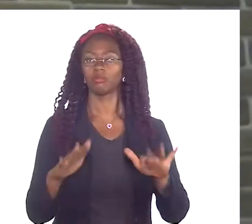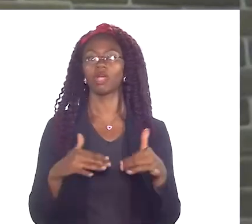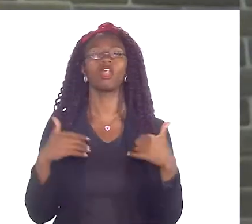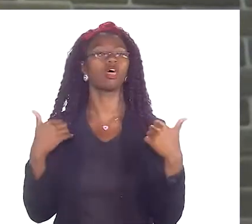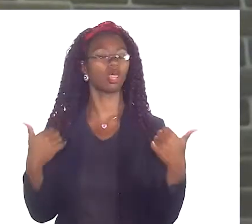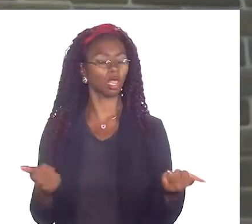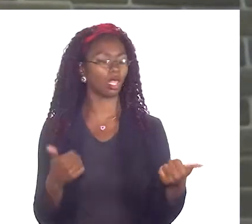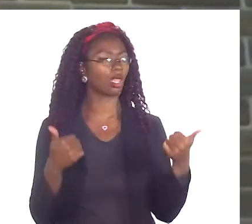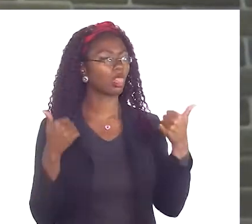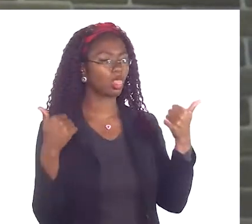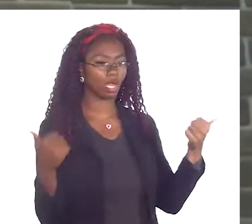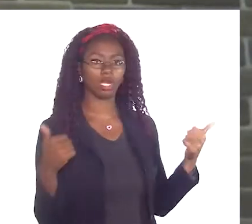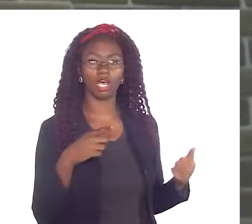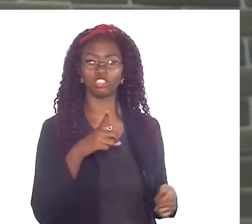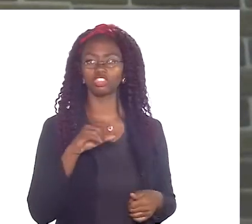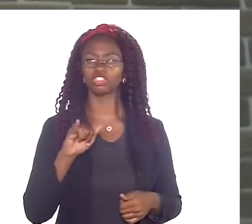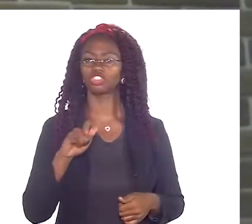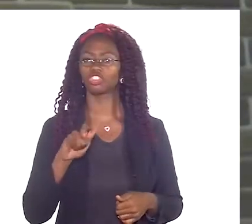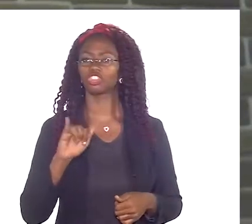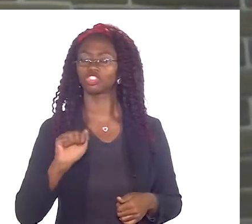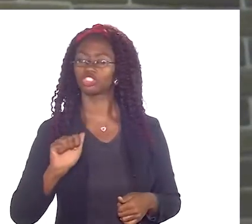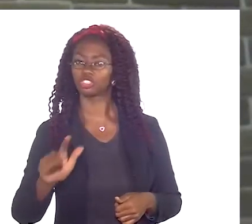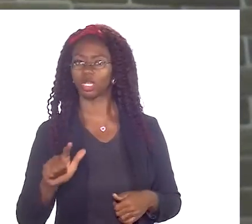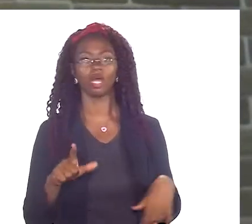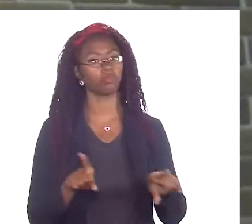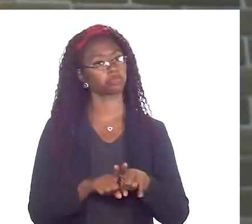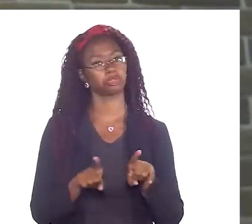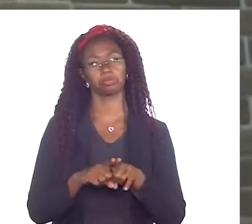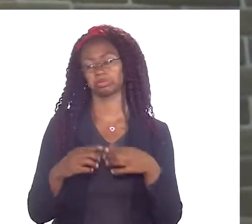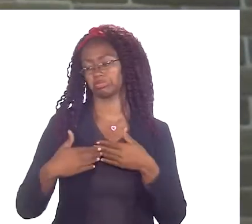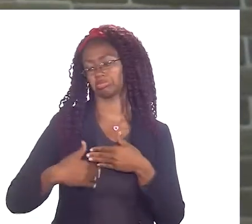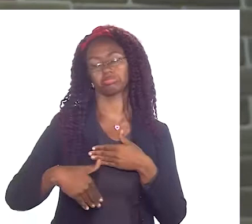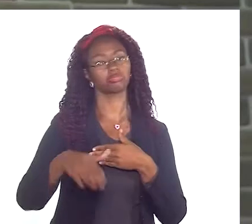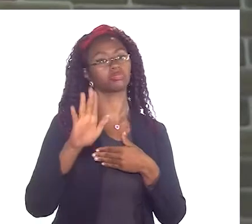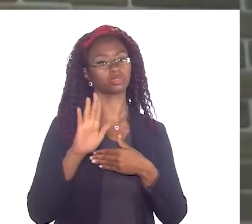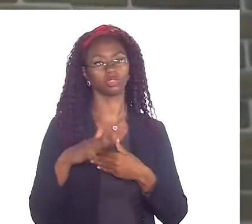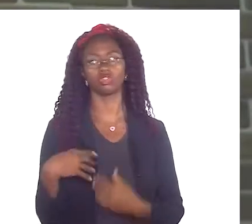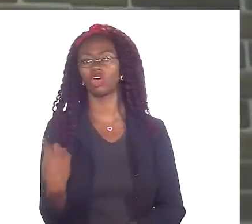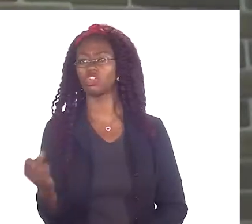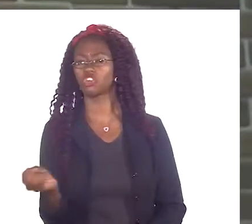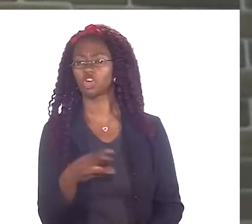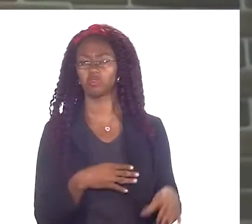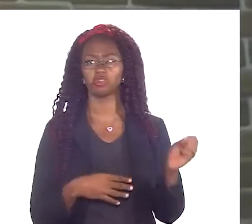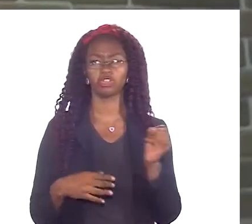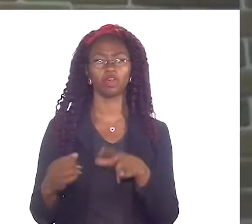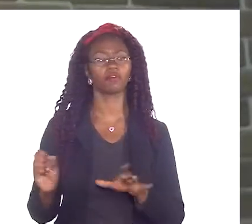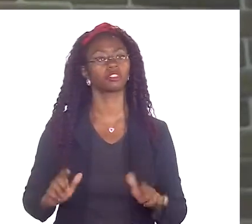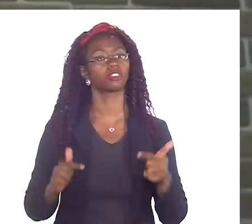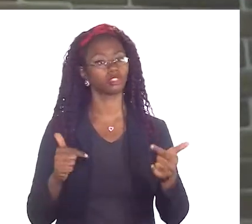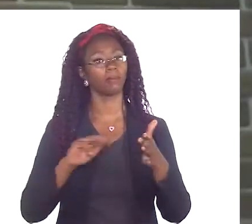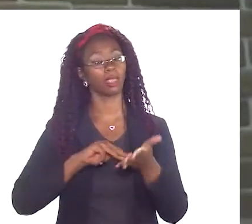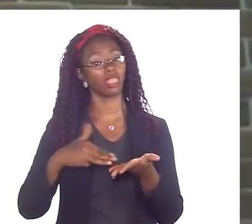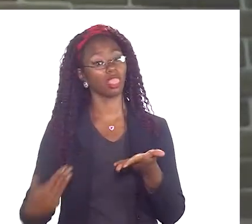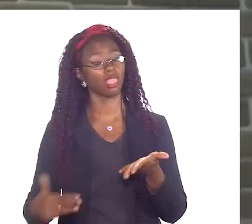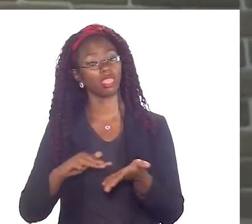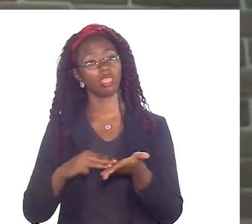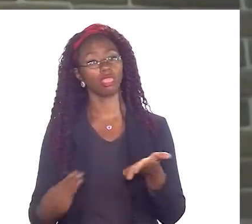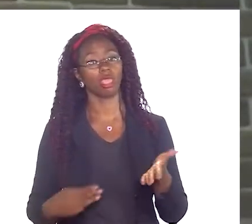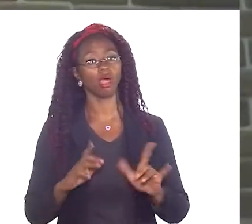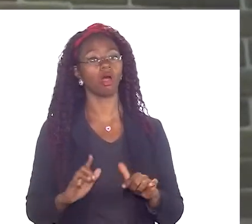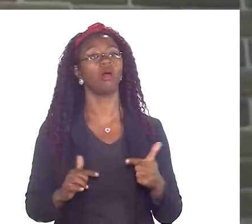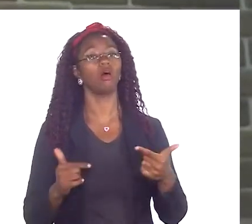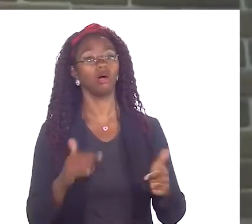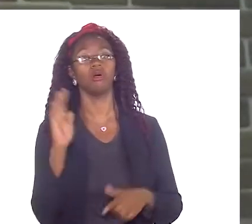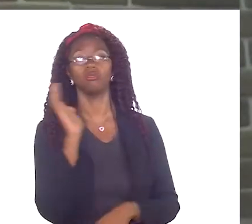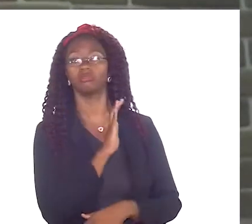a exposição digital, melhorar a sua pegada digital e assim por diante, né? Novas dinâmicas, né? Então, muita metodologia ágil foi